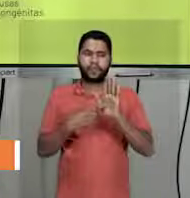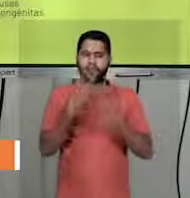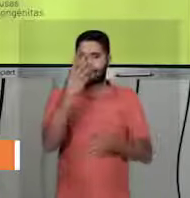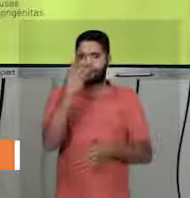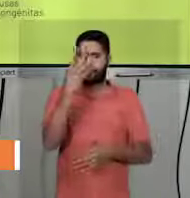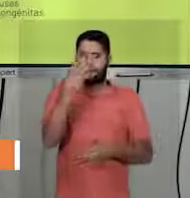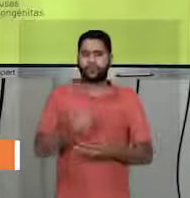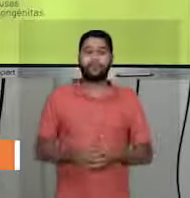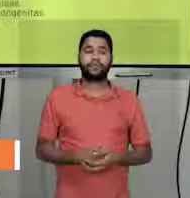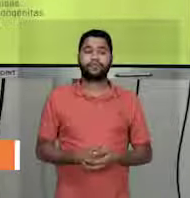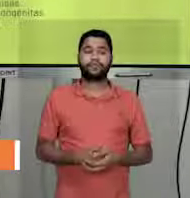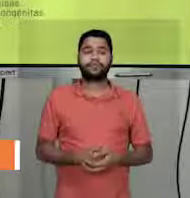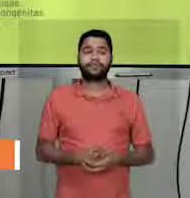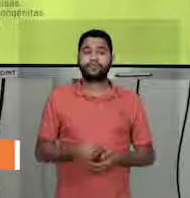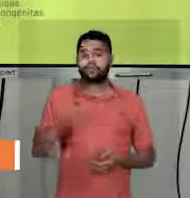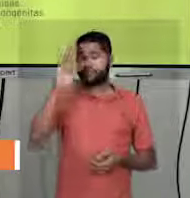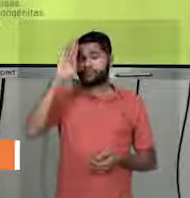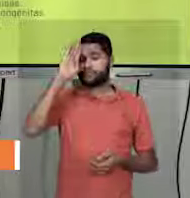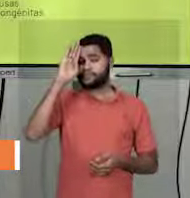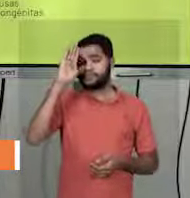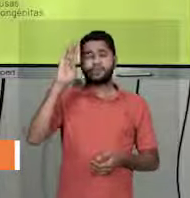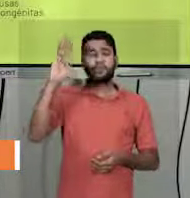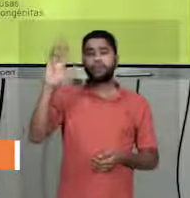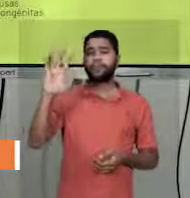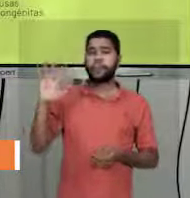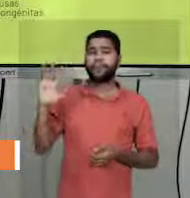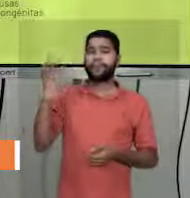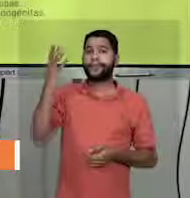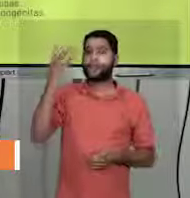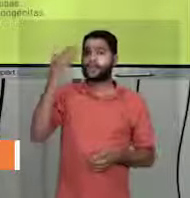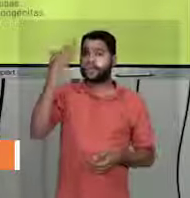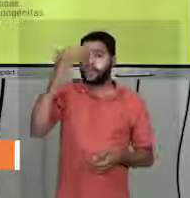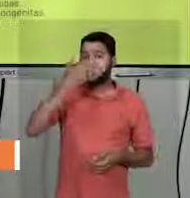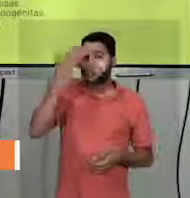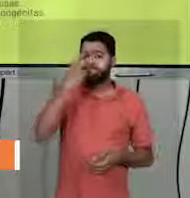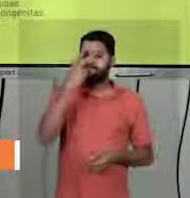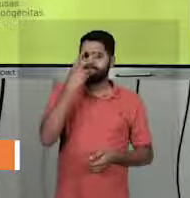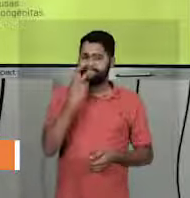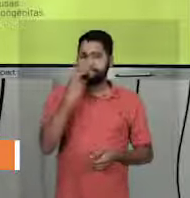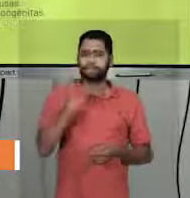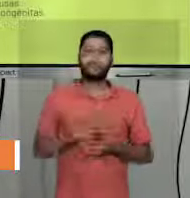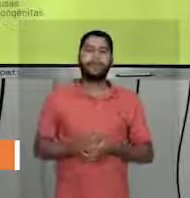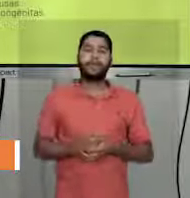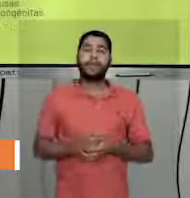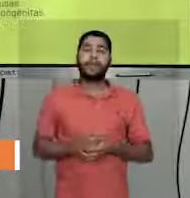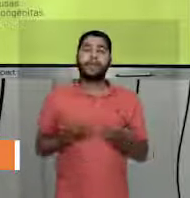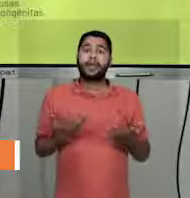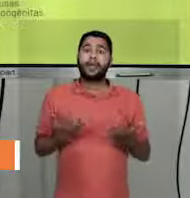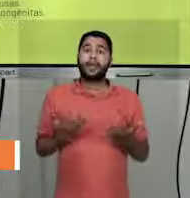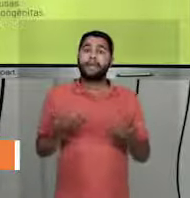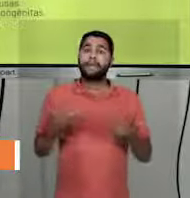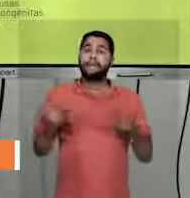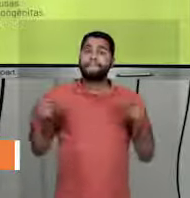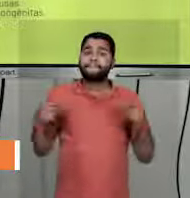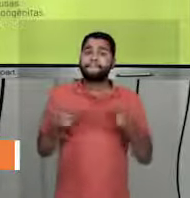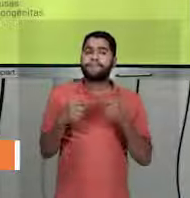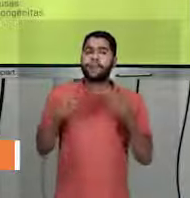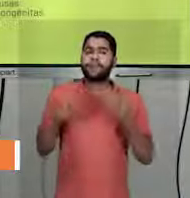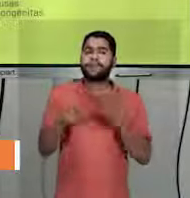foto. Sendo a principal causa de cegueira no mundo. A causa principal do problema, ela está associada